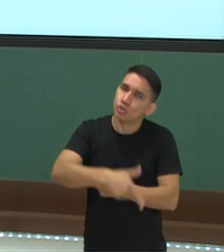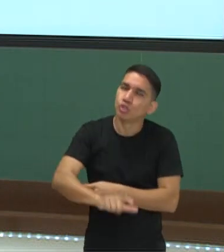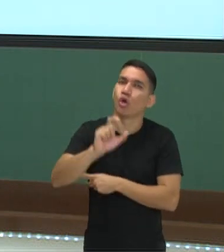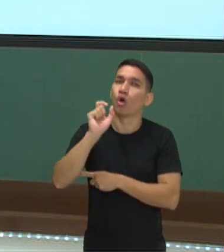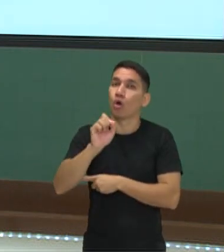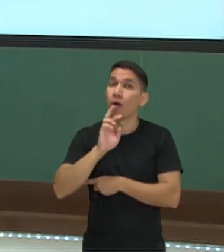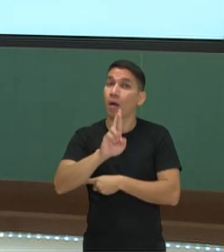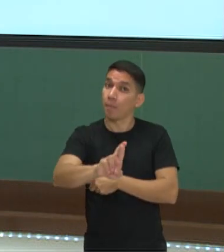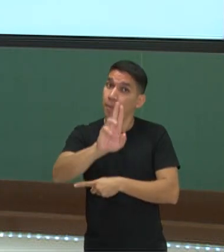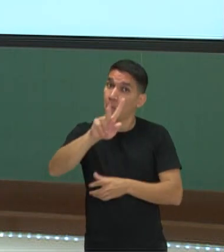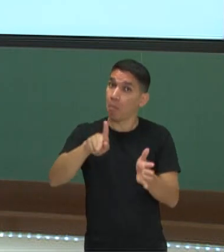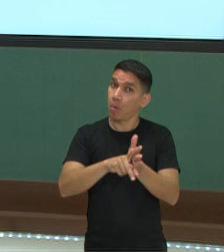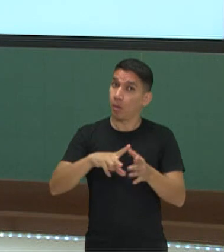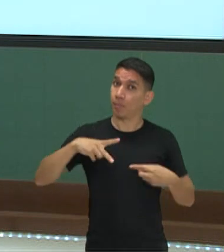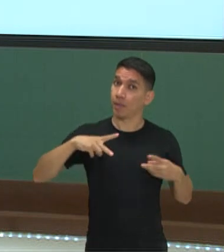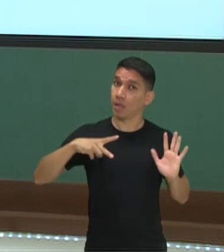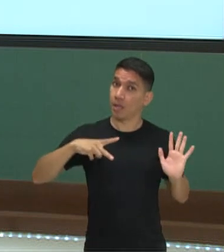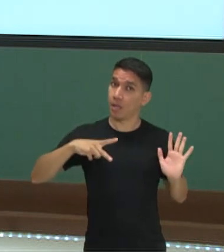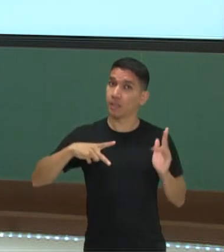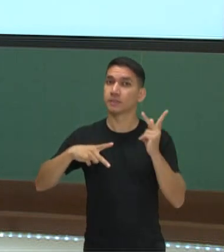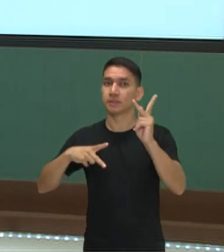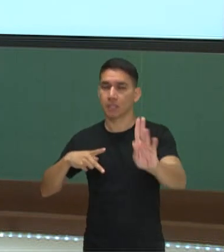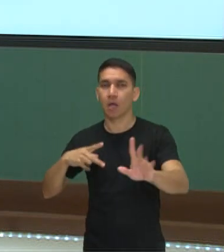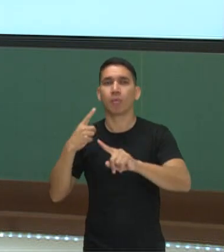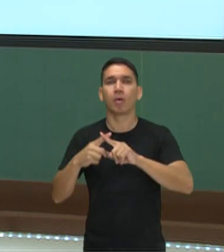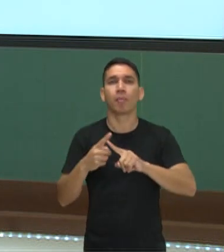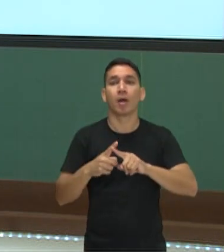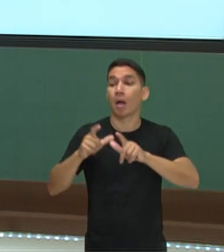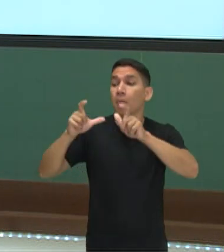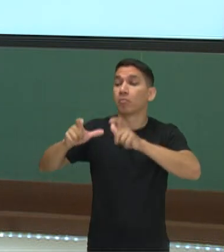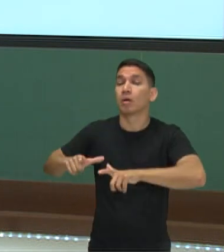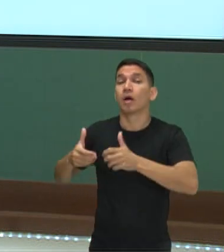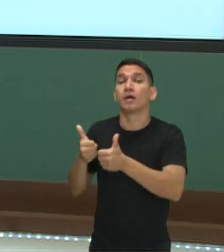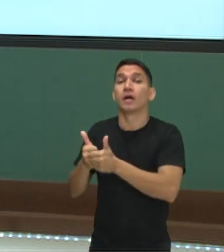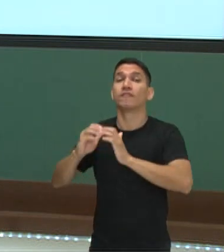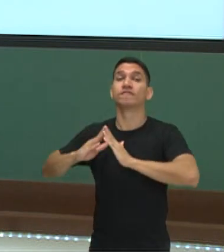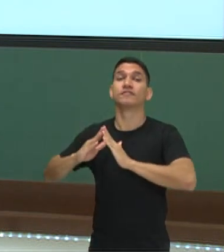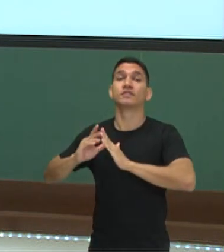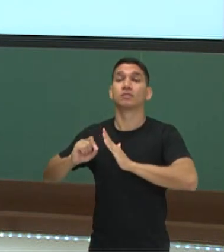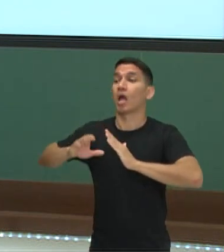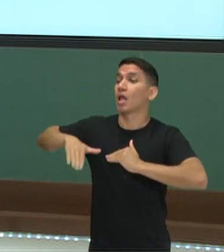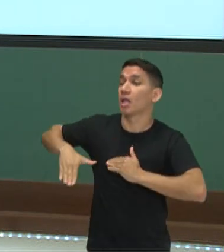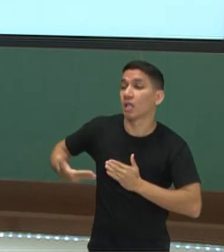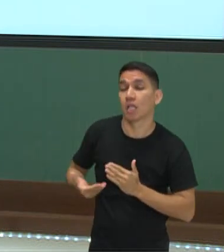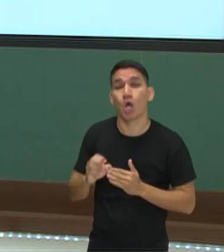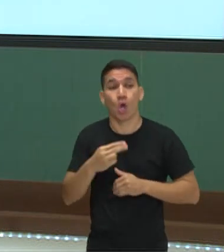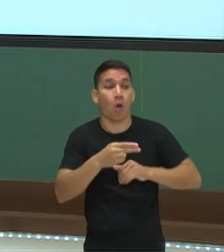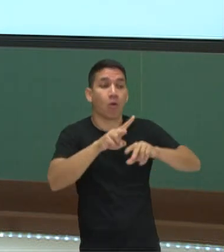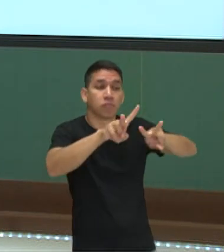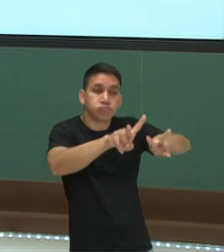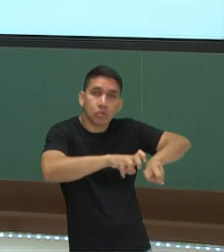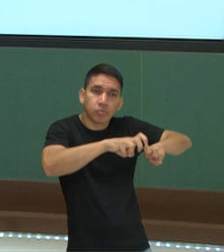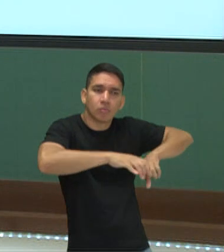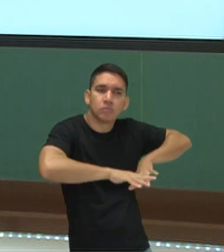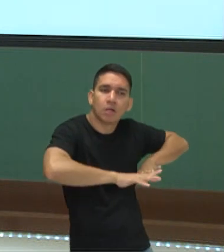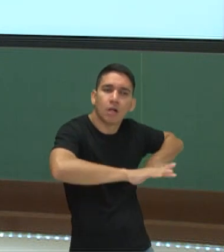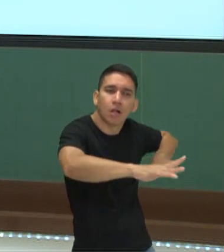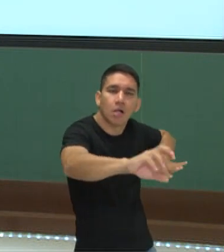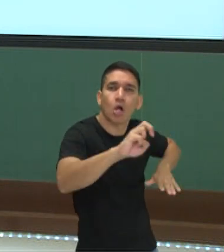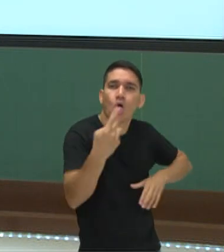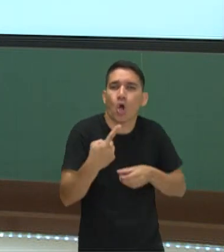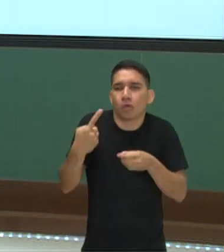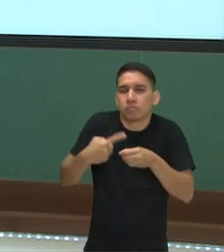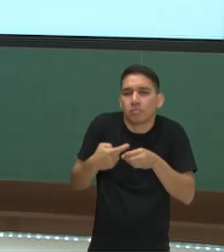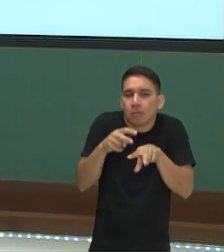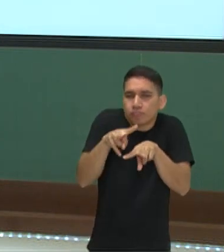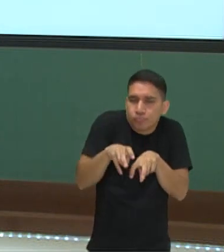essa resposta ela é pessoal, porque uma pessoa que mora no litoral, no campo, no interior, numa cidade pequena ou